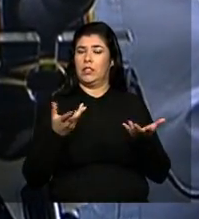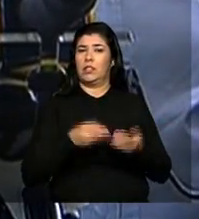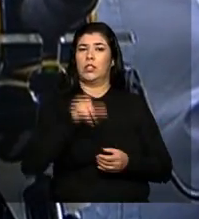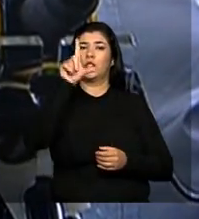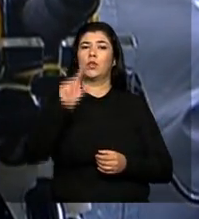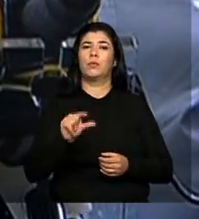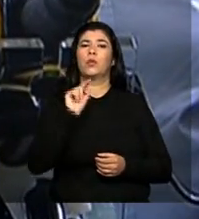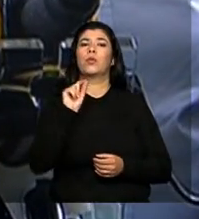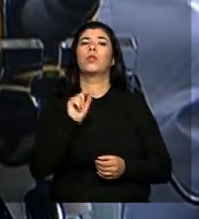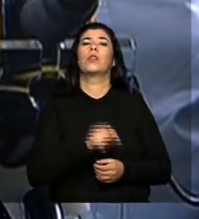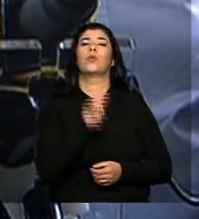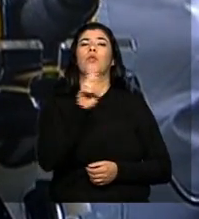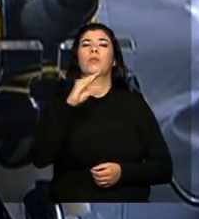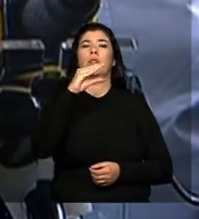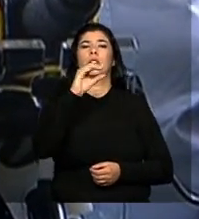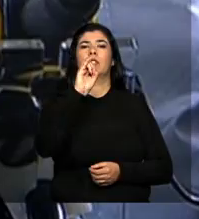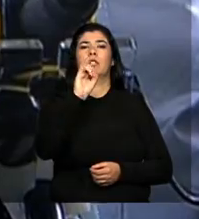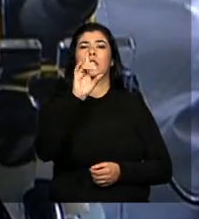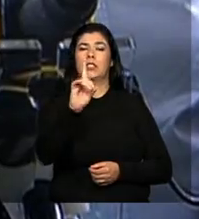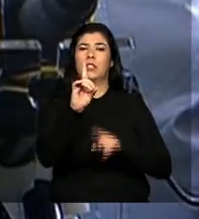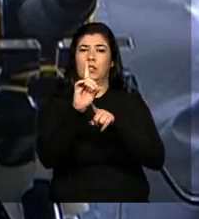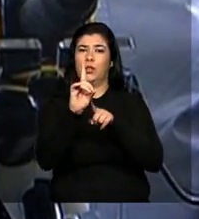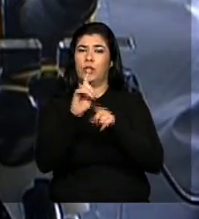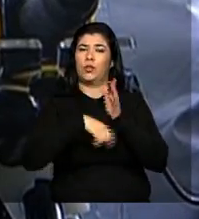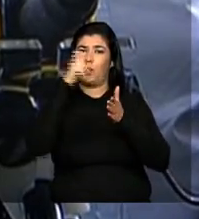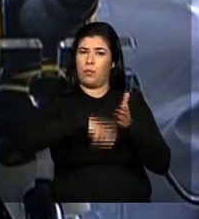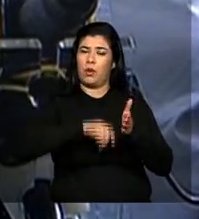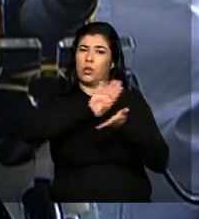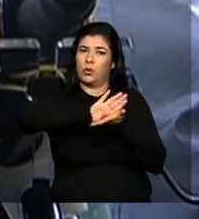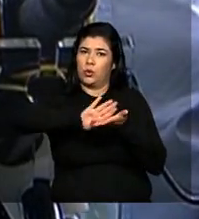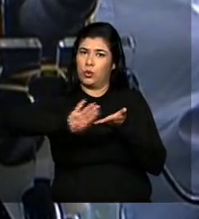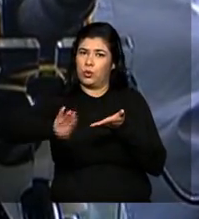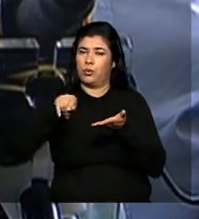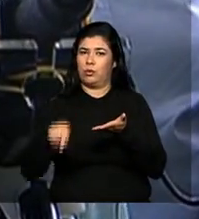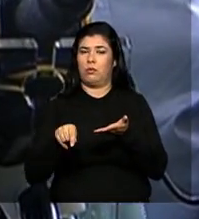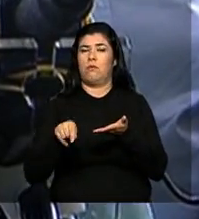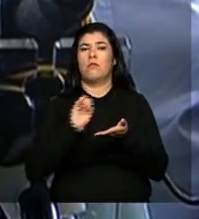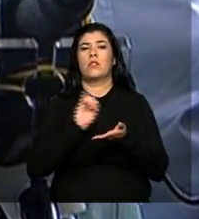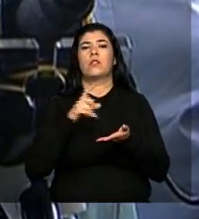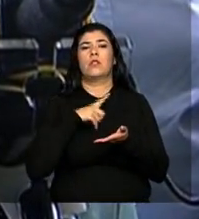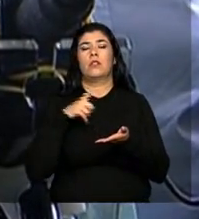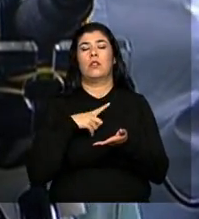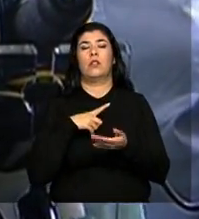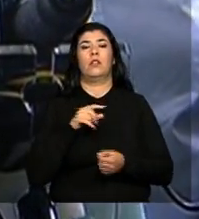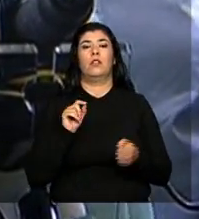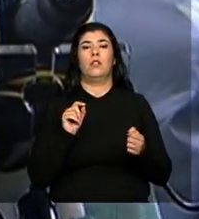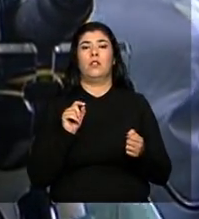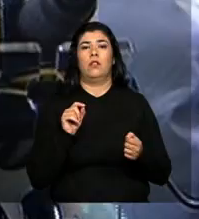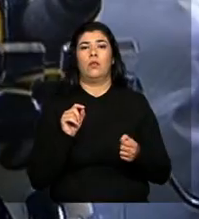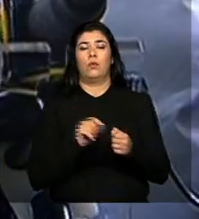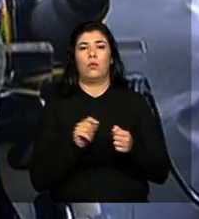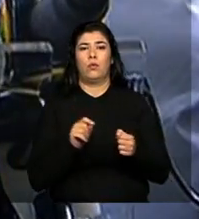por exemplo. Não sei se você sabe que existia a CID, e nós retiramos a CID quando a